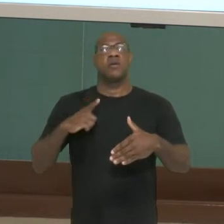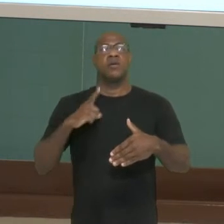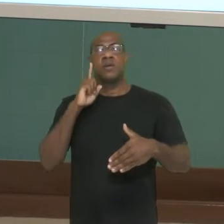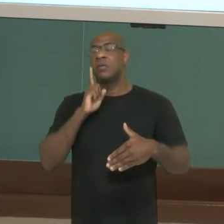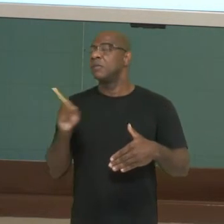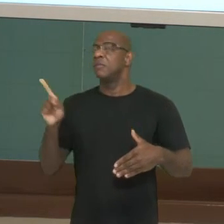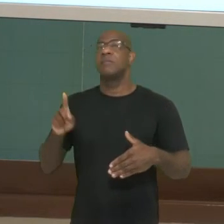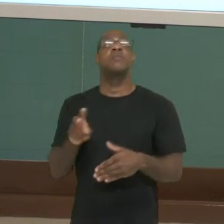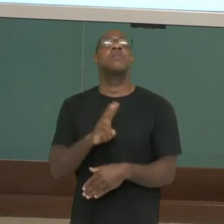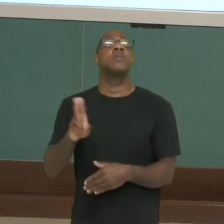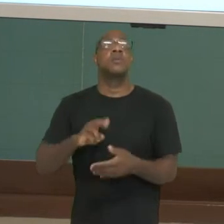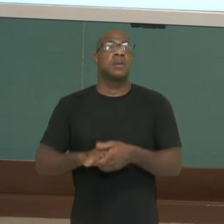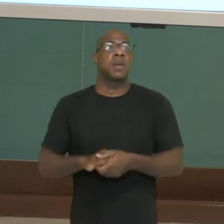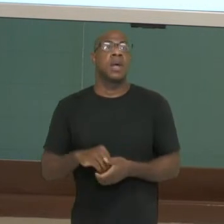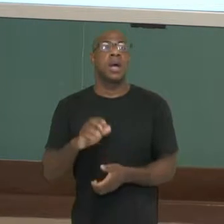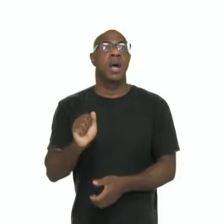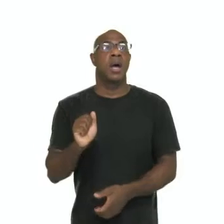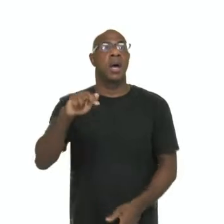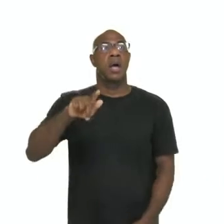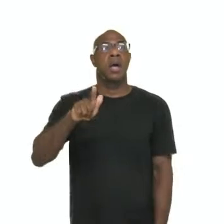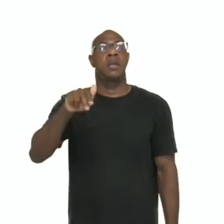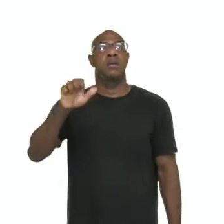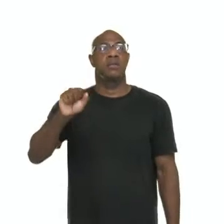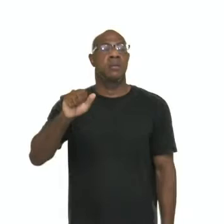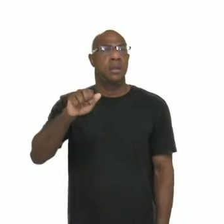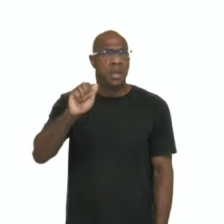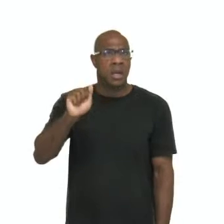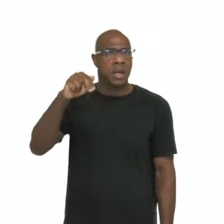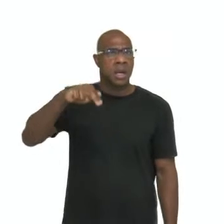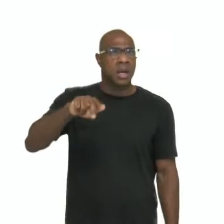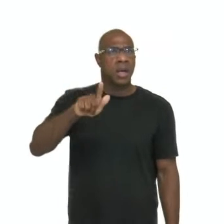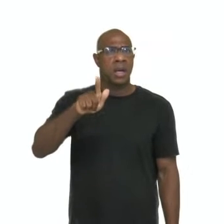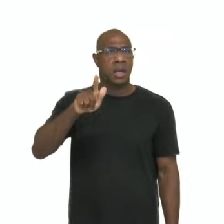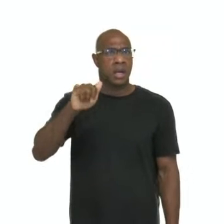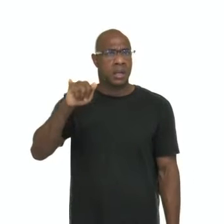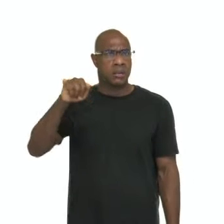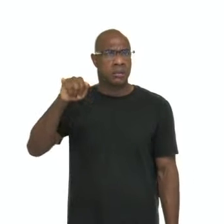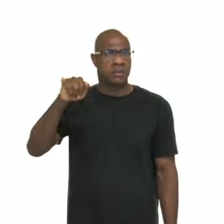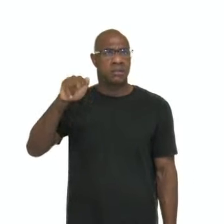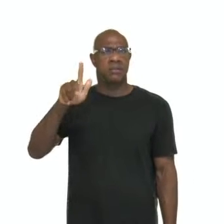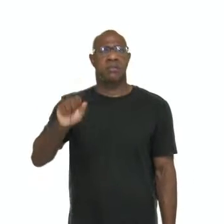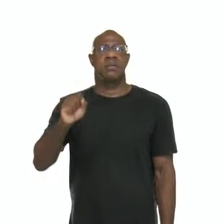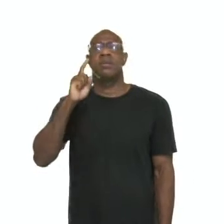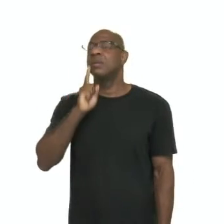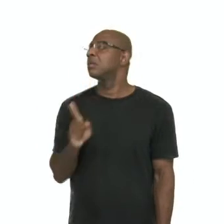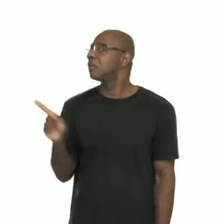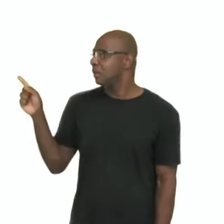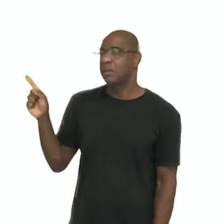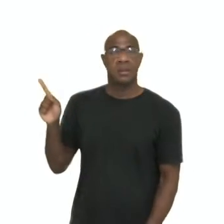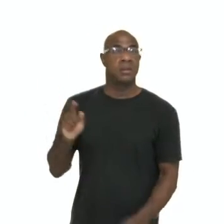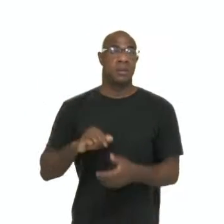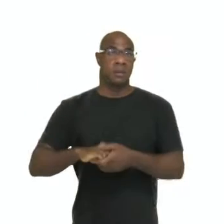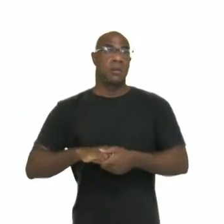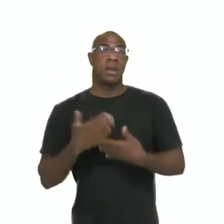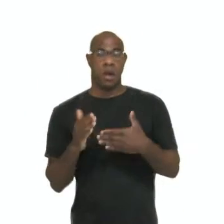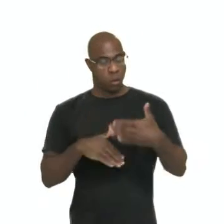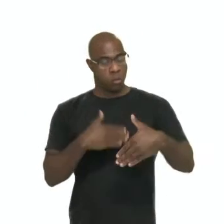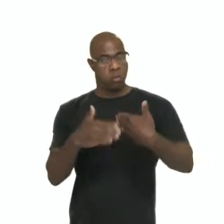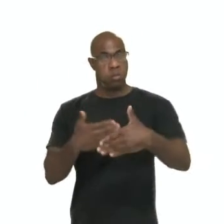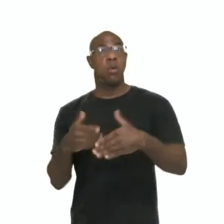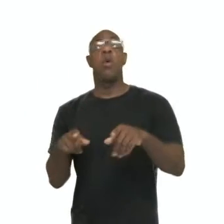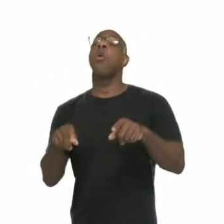chama anagênese. É esse o nome que se dá a esse processo. Ou